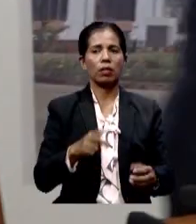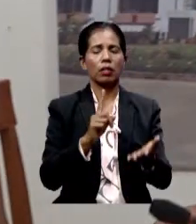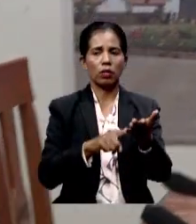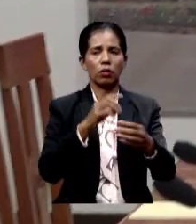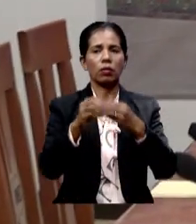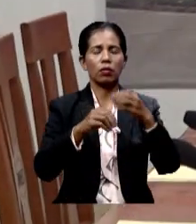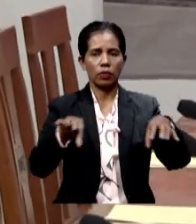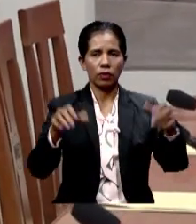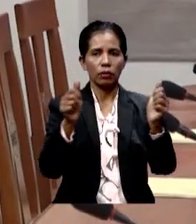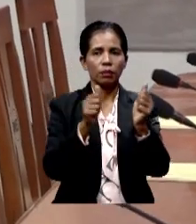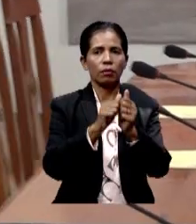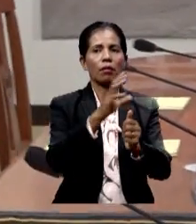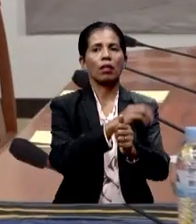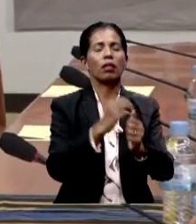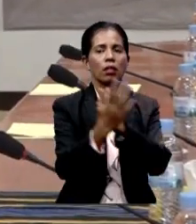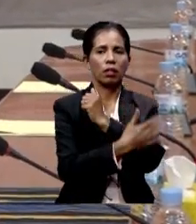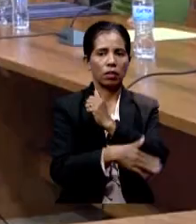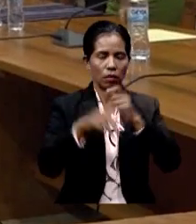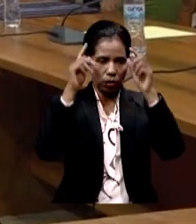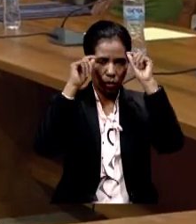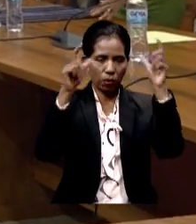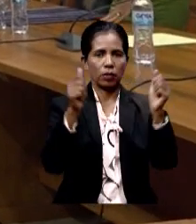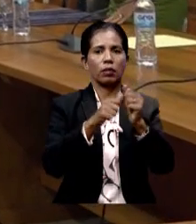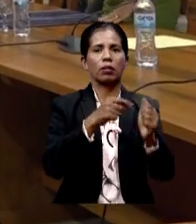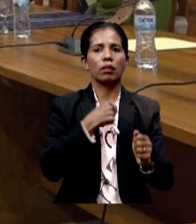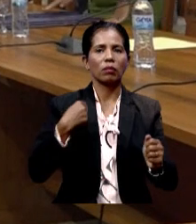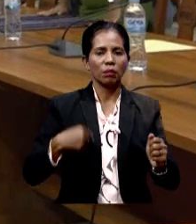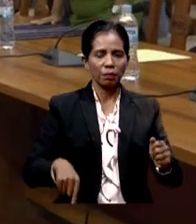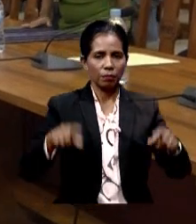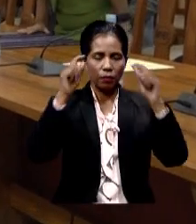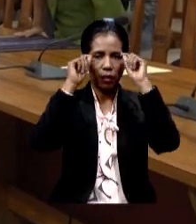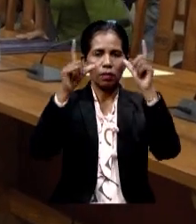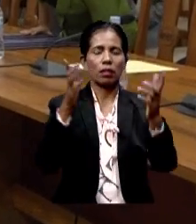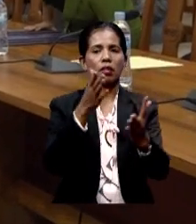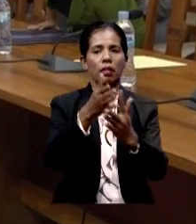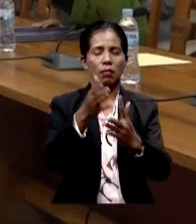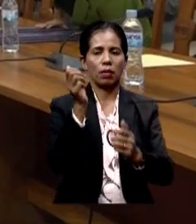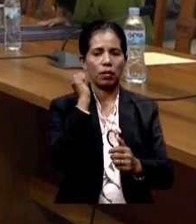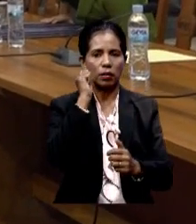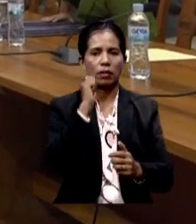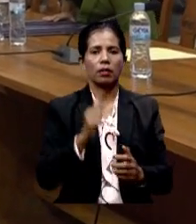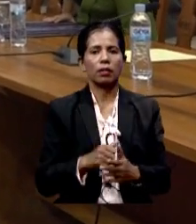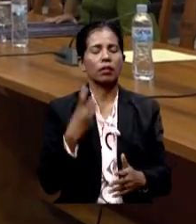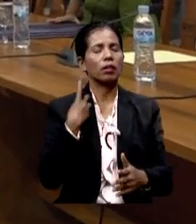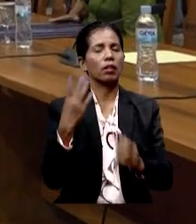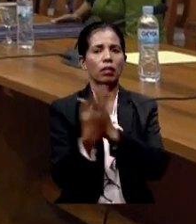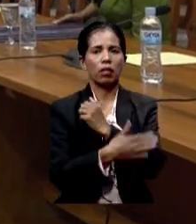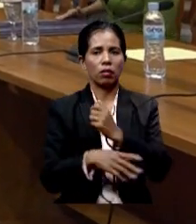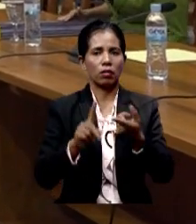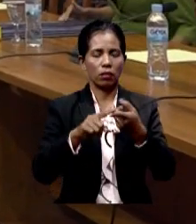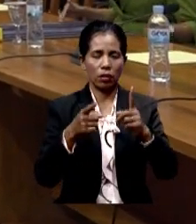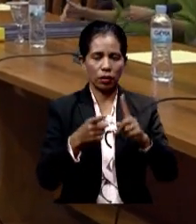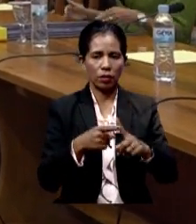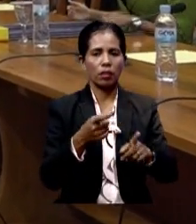a cooperação bilateral entre a nação Timor-Leste e China, no Timor-Leste e adesão à ASEAN. Tânia, país amigo,